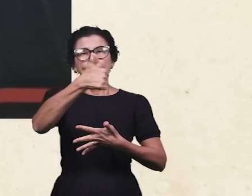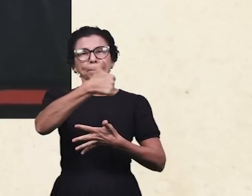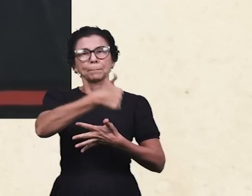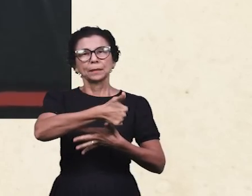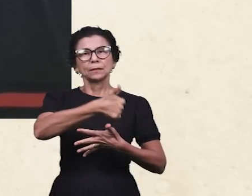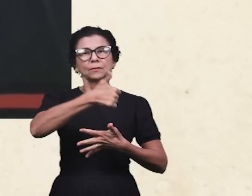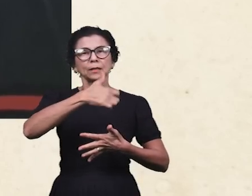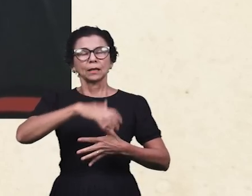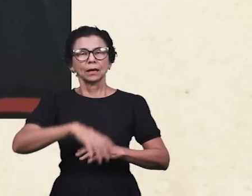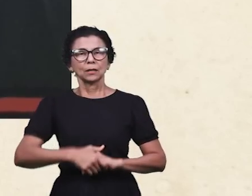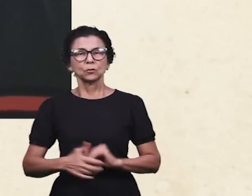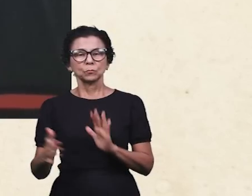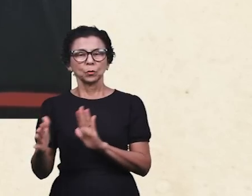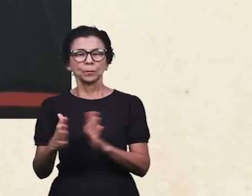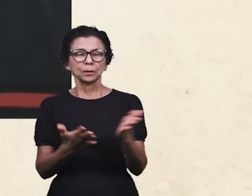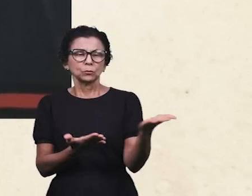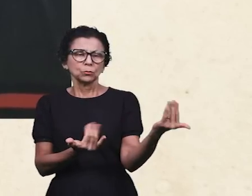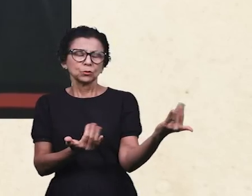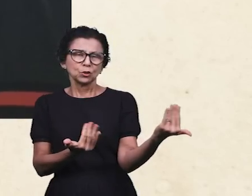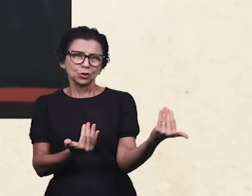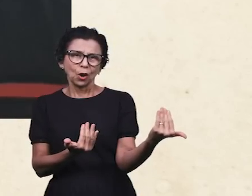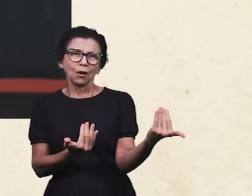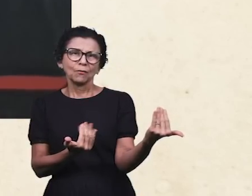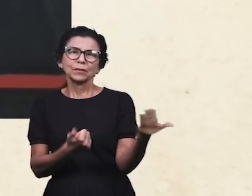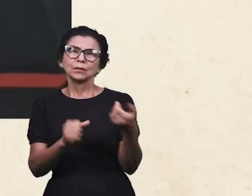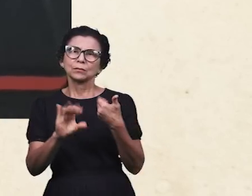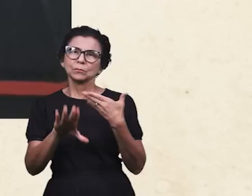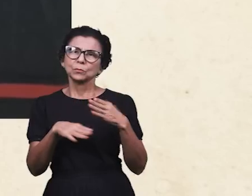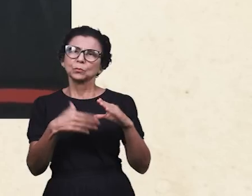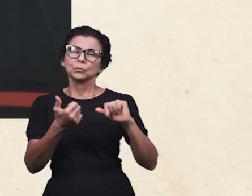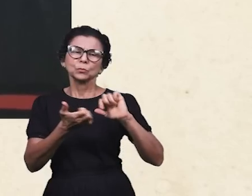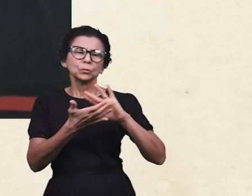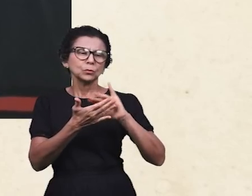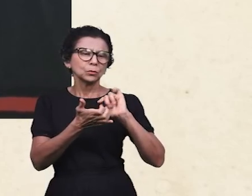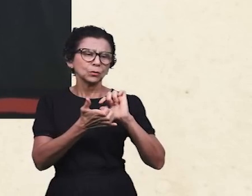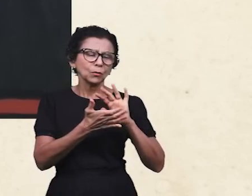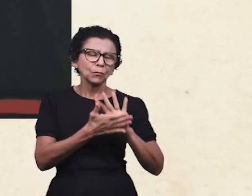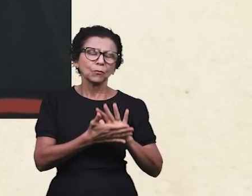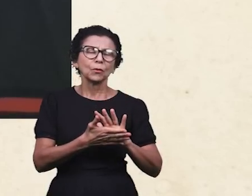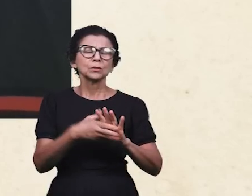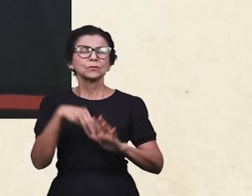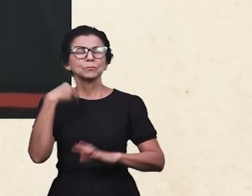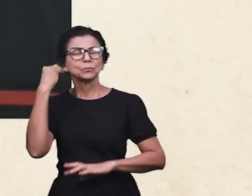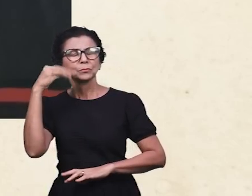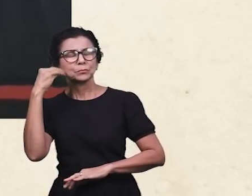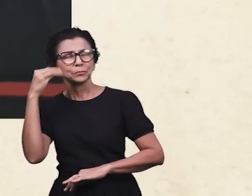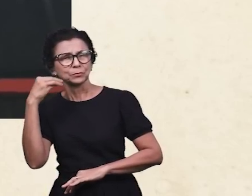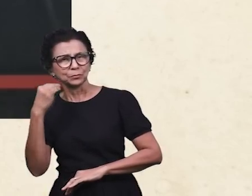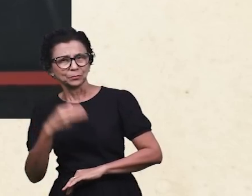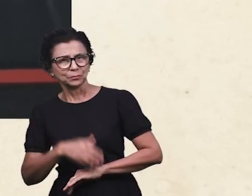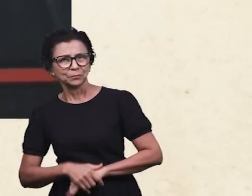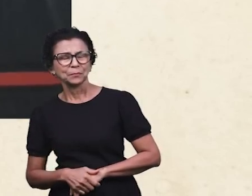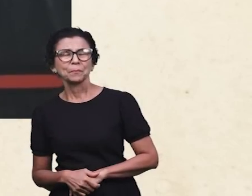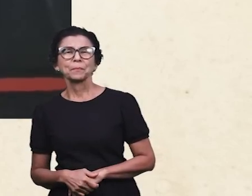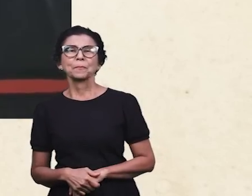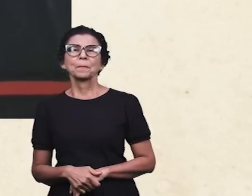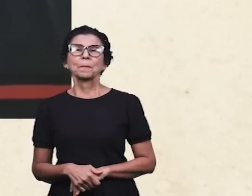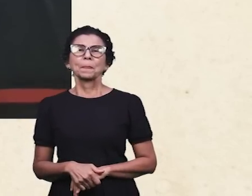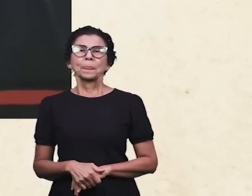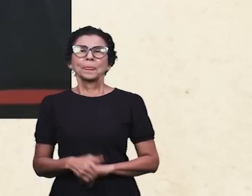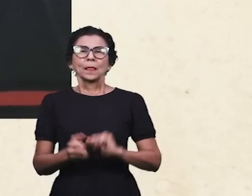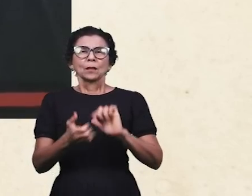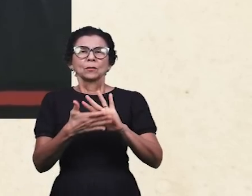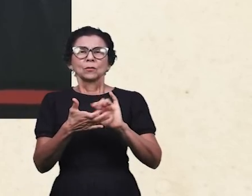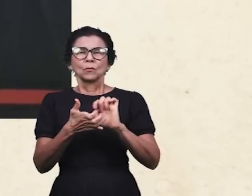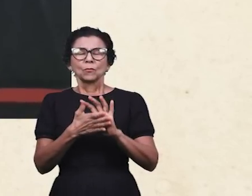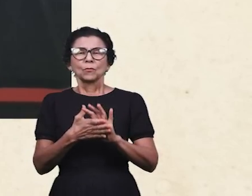de dedicar a minha juventude ao louvor, e foi nessa área onde eu vivi as minhas maiores experiências. O louvor